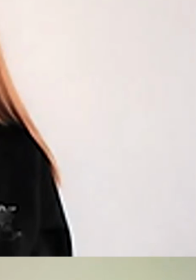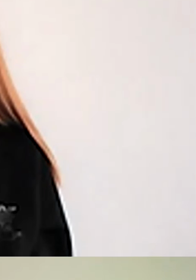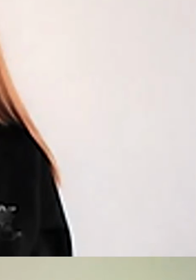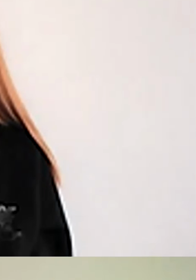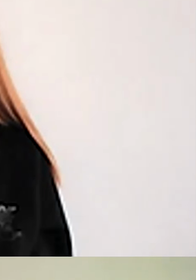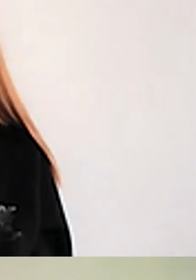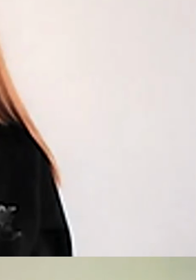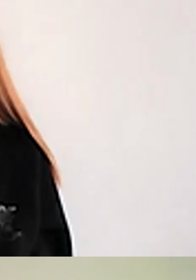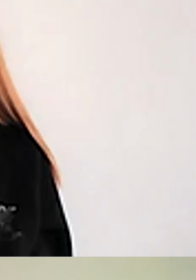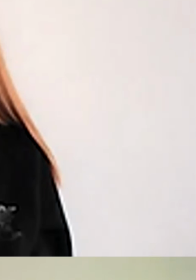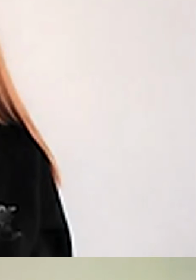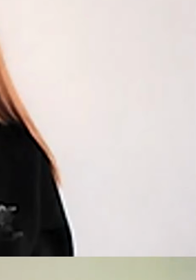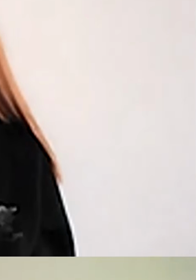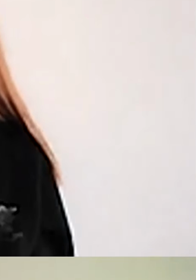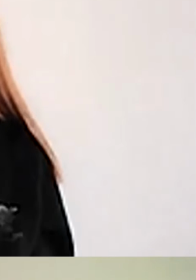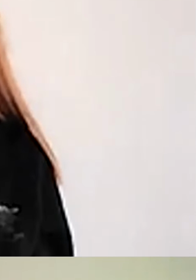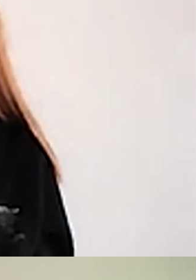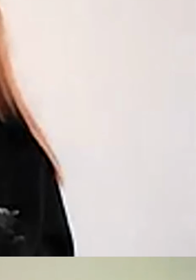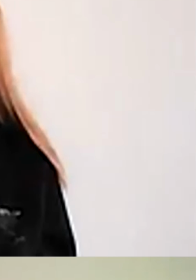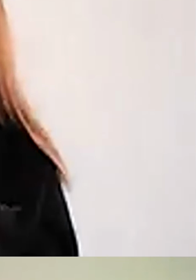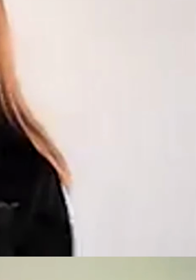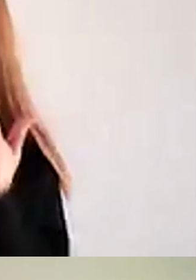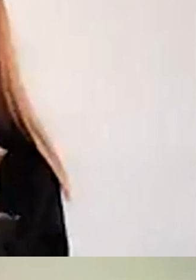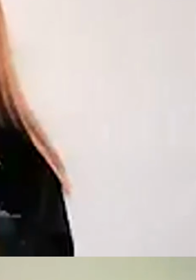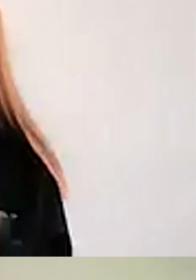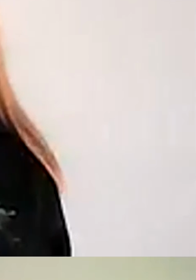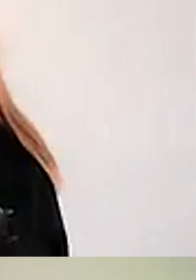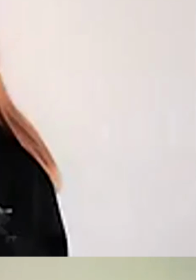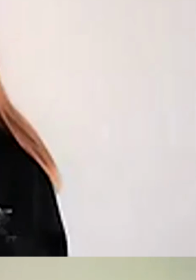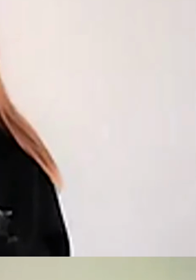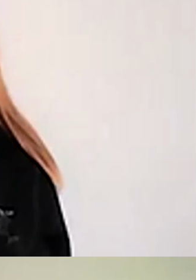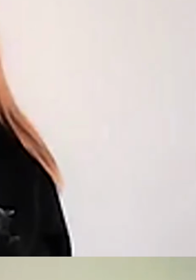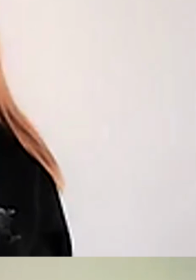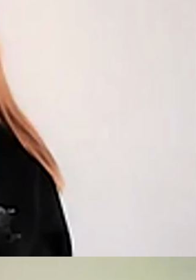Eu também posso partilhar. Se... Laurita, Ana Pão.